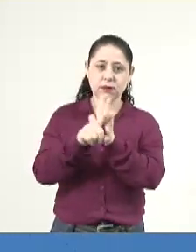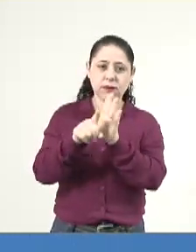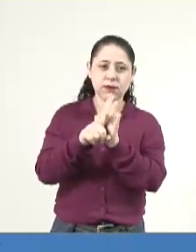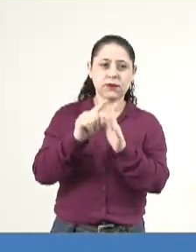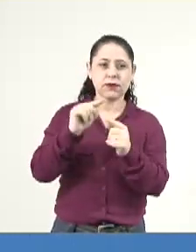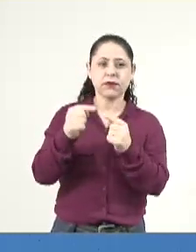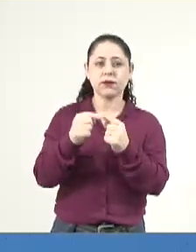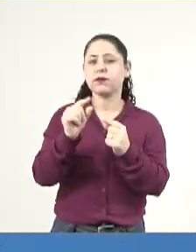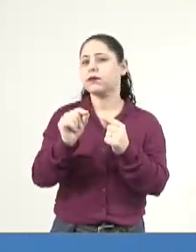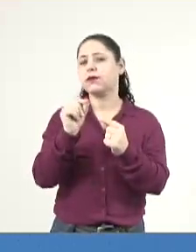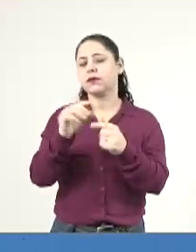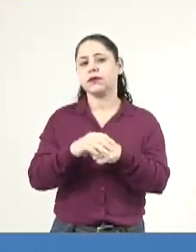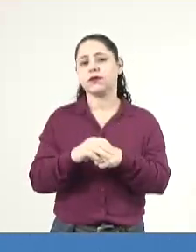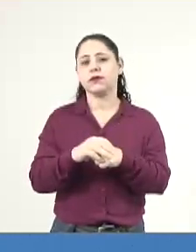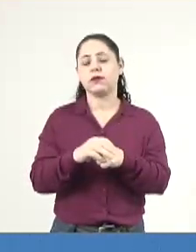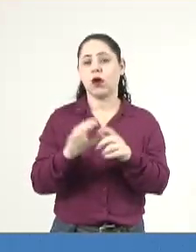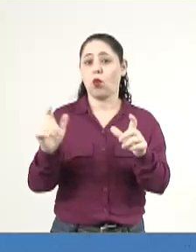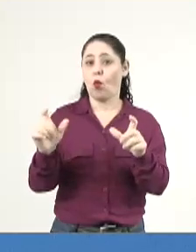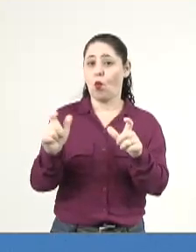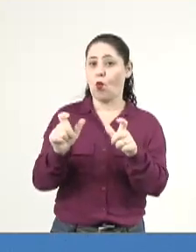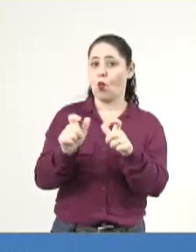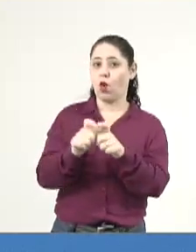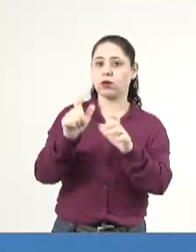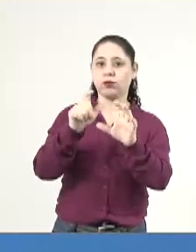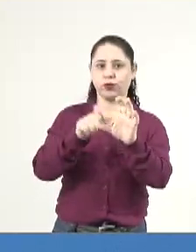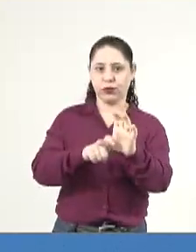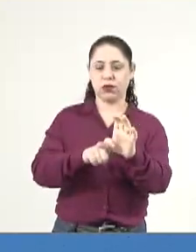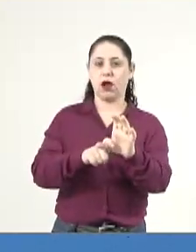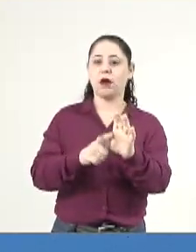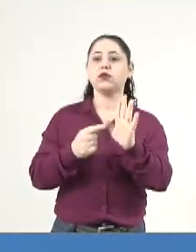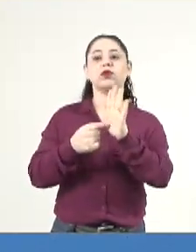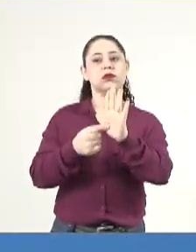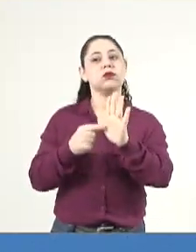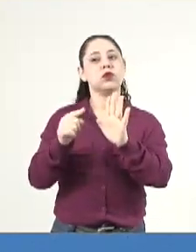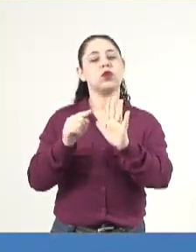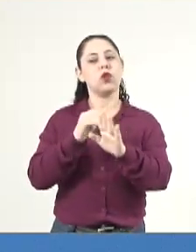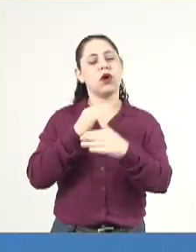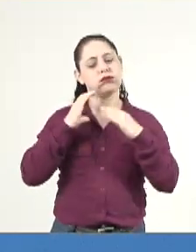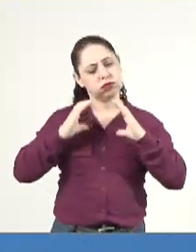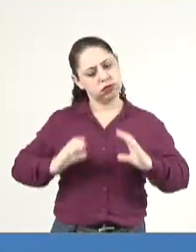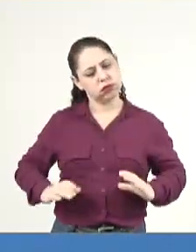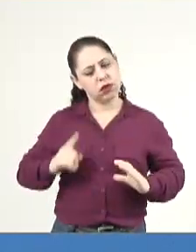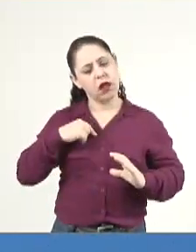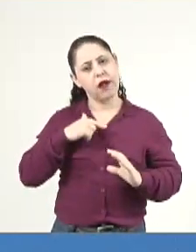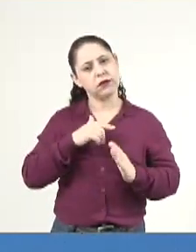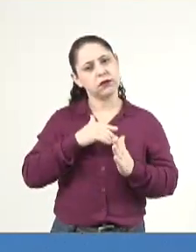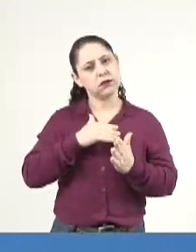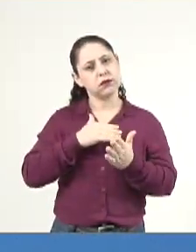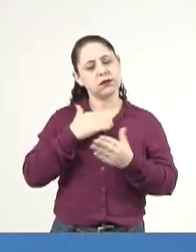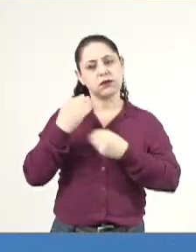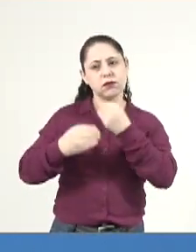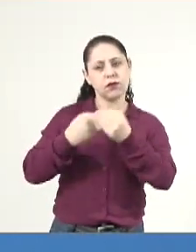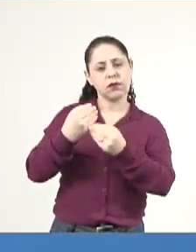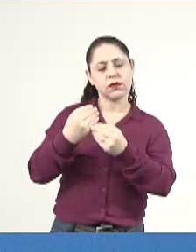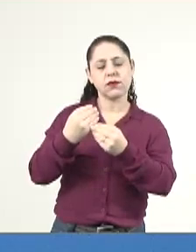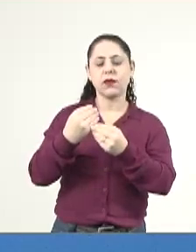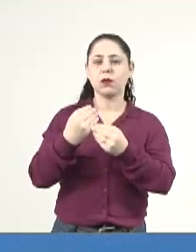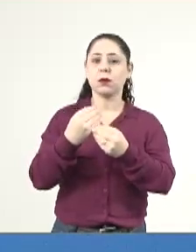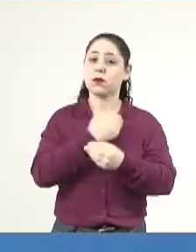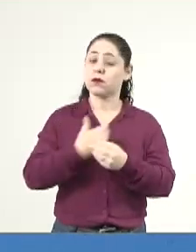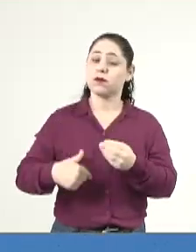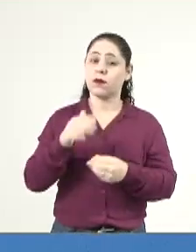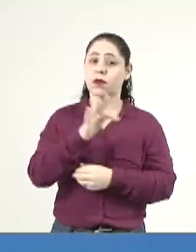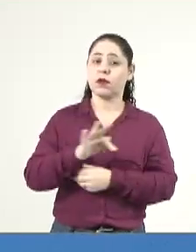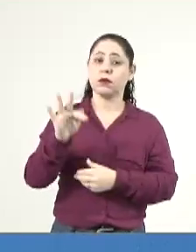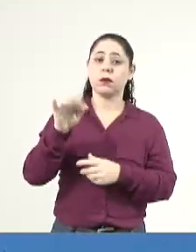objetivo domar a dívida pública e sinalizar um comportamento do governo federal. Ocorre que